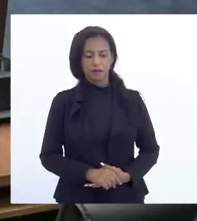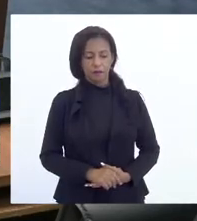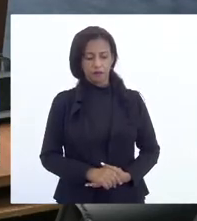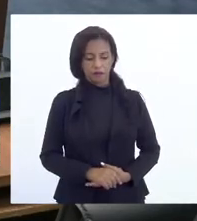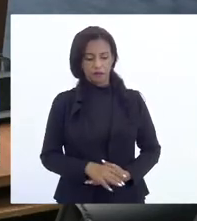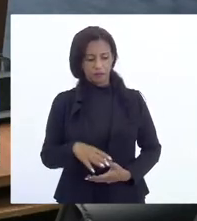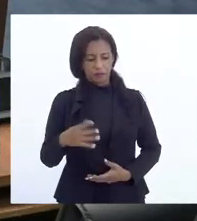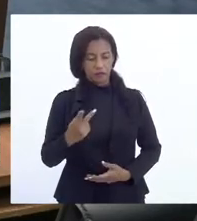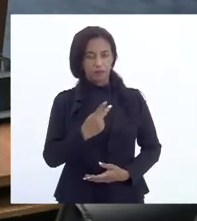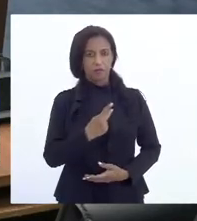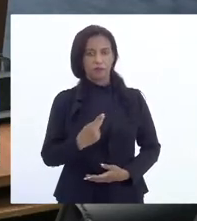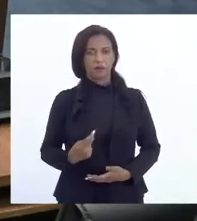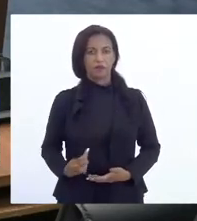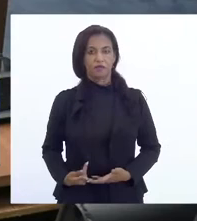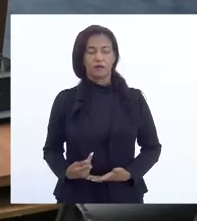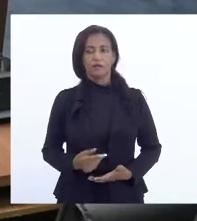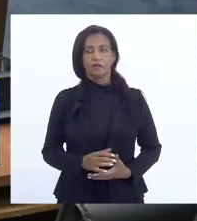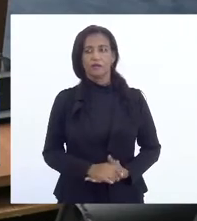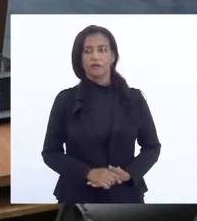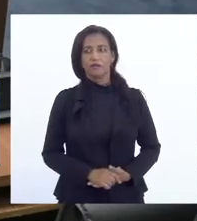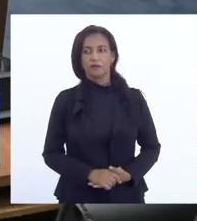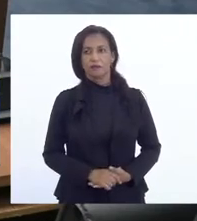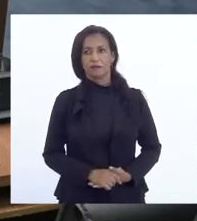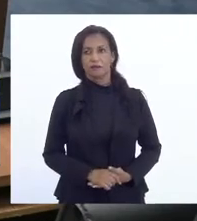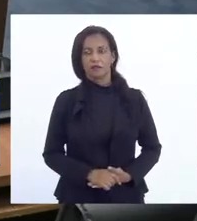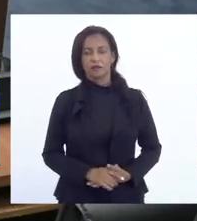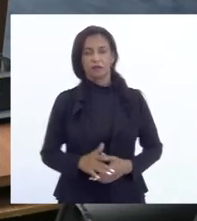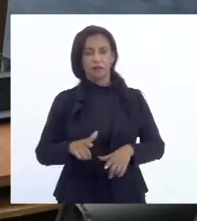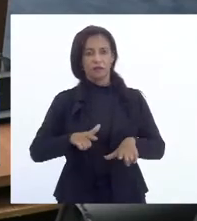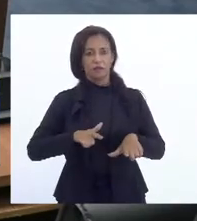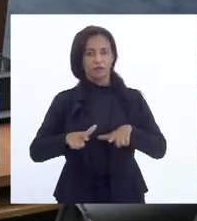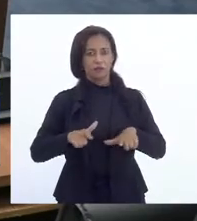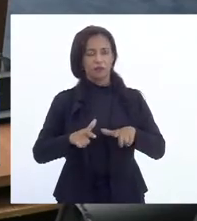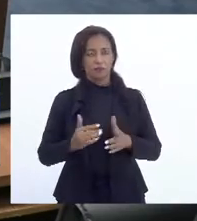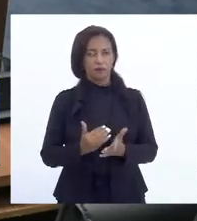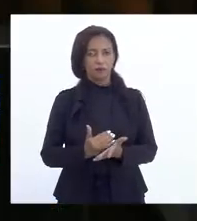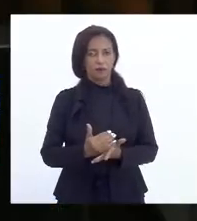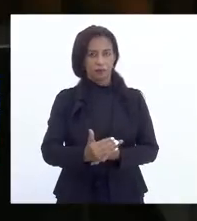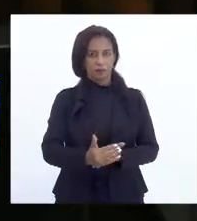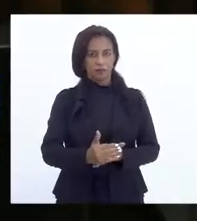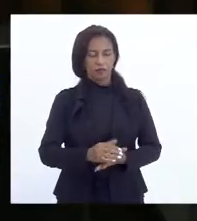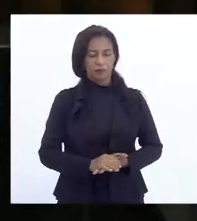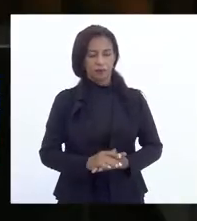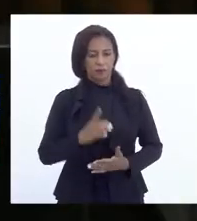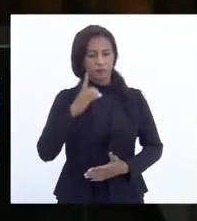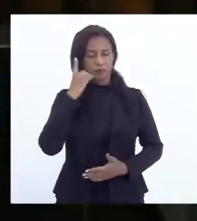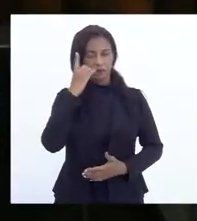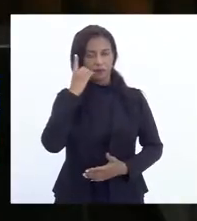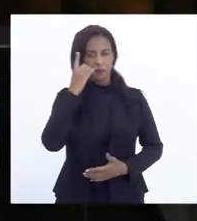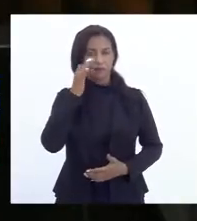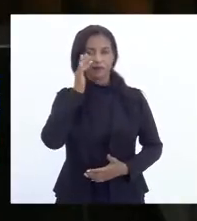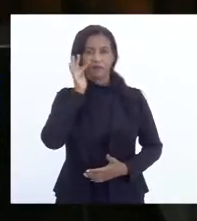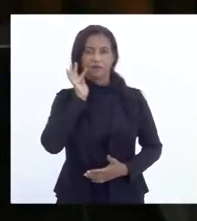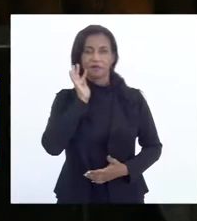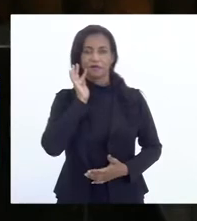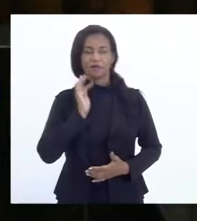Senhor presidente, dos trabalhos iniciais, deputado Flávio